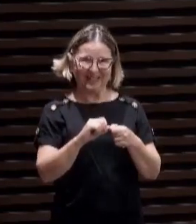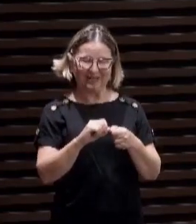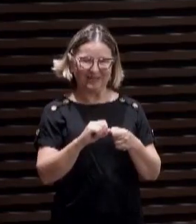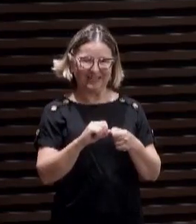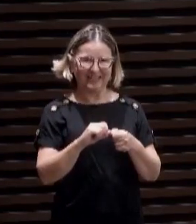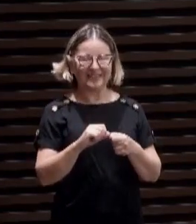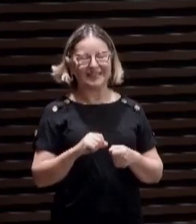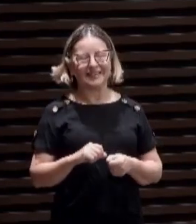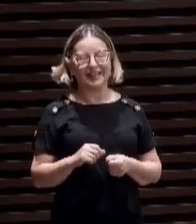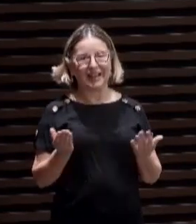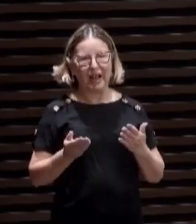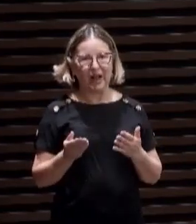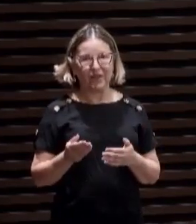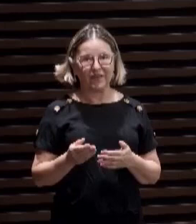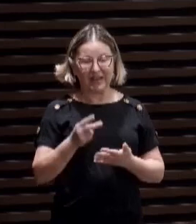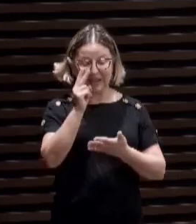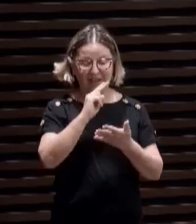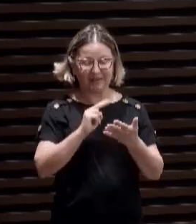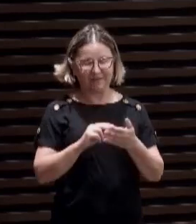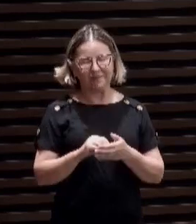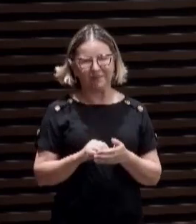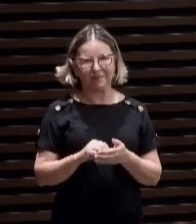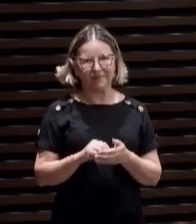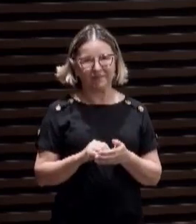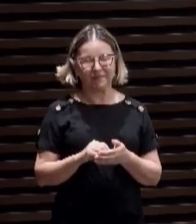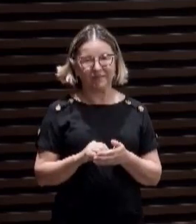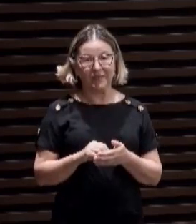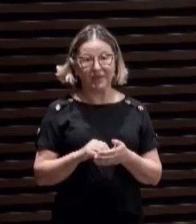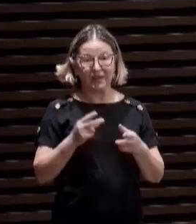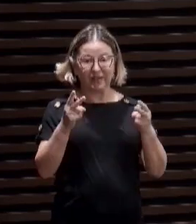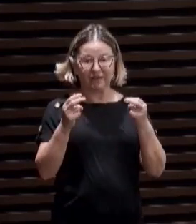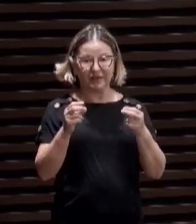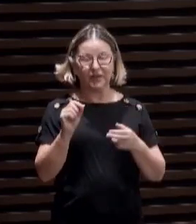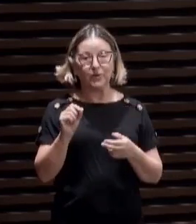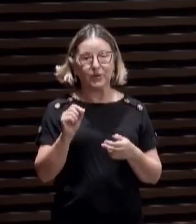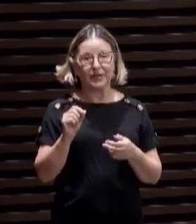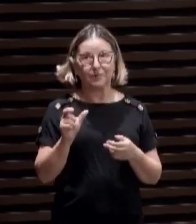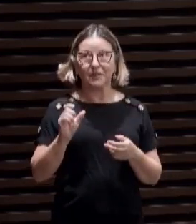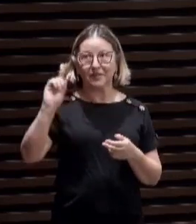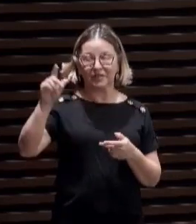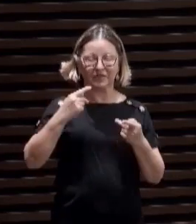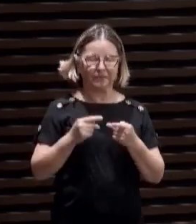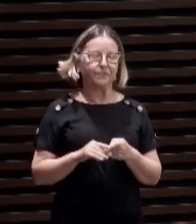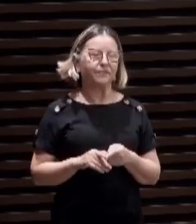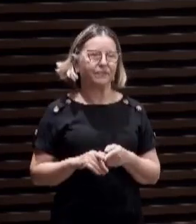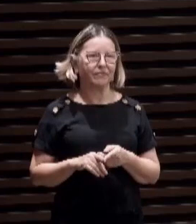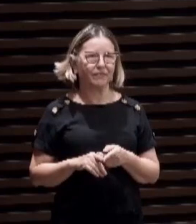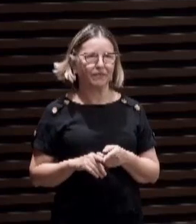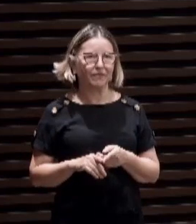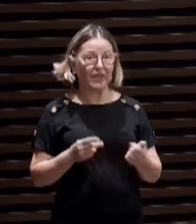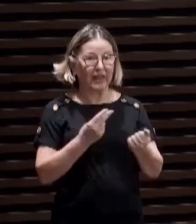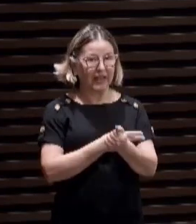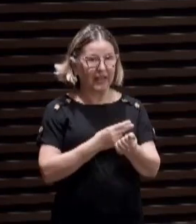palavra diz sobre isso. Outro erro gravíssimo é o de pensar que ser salvo já é